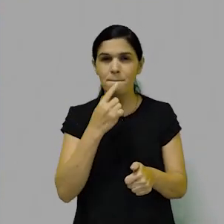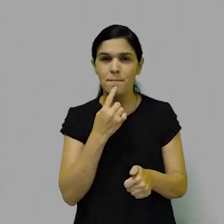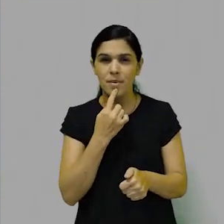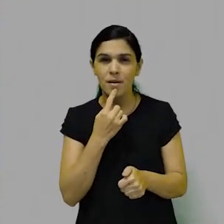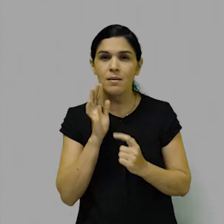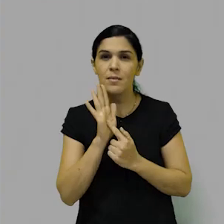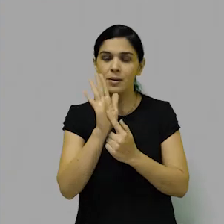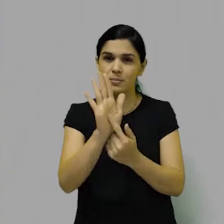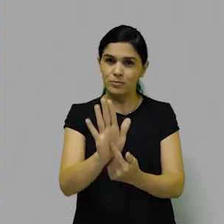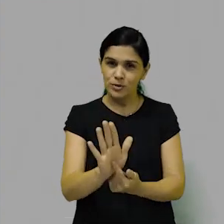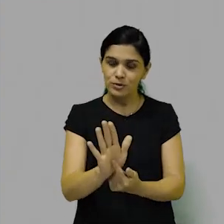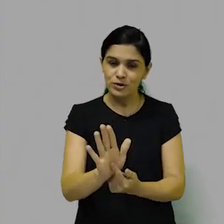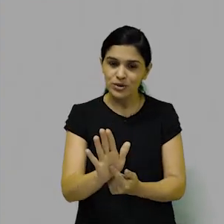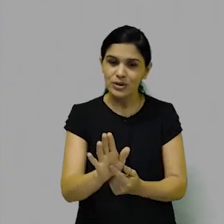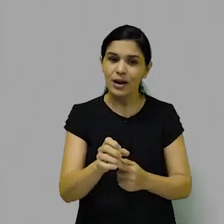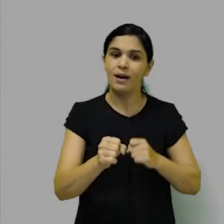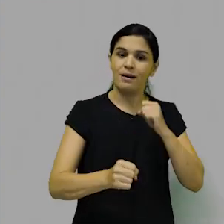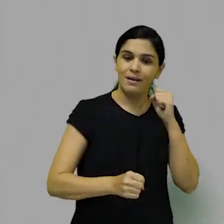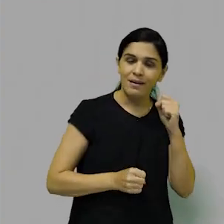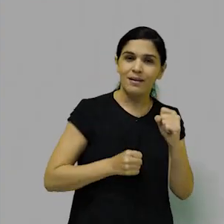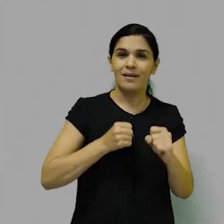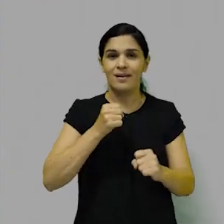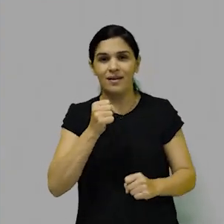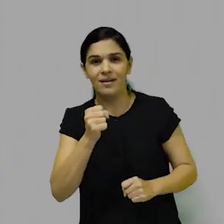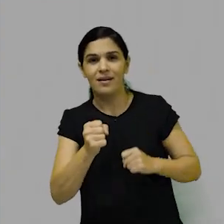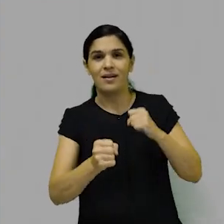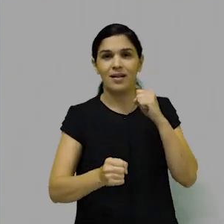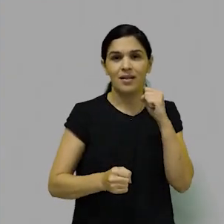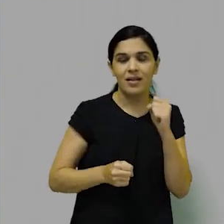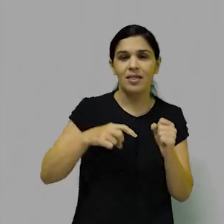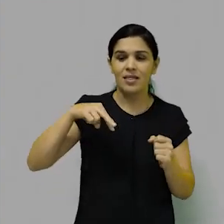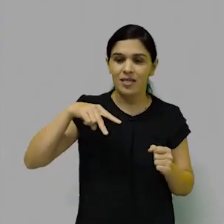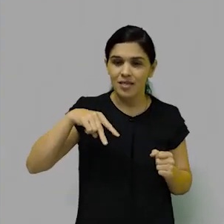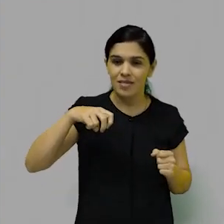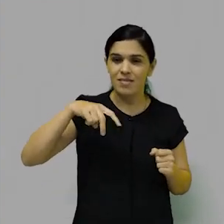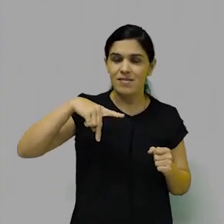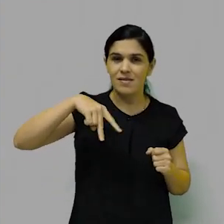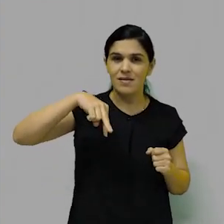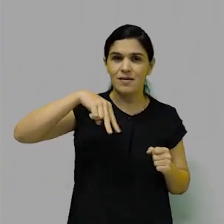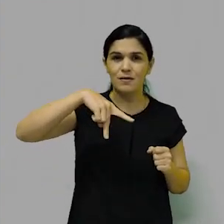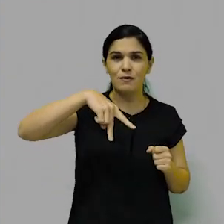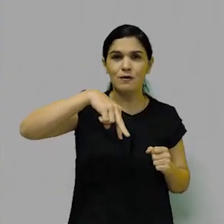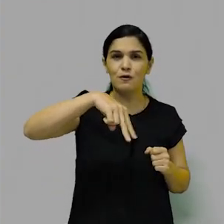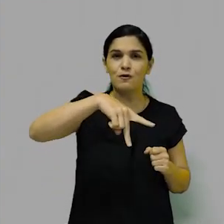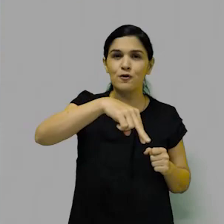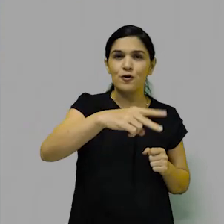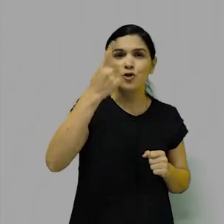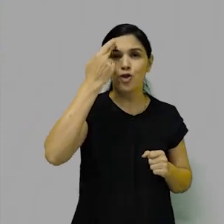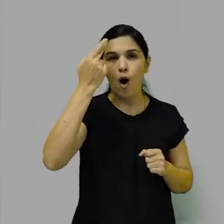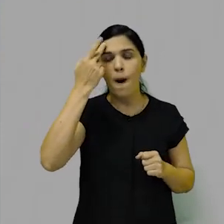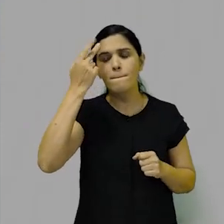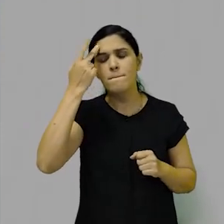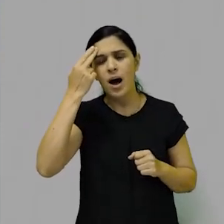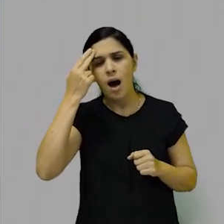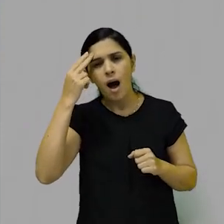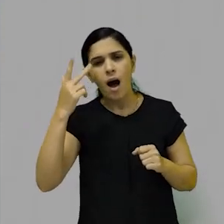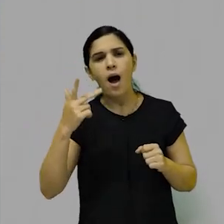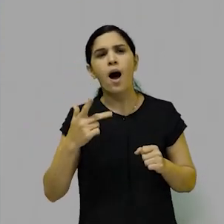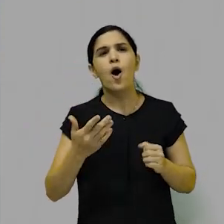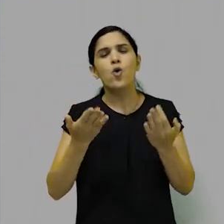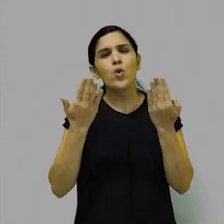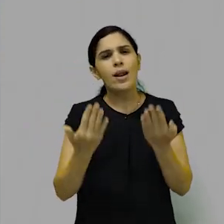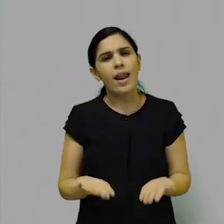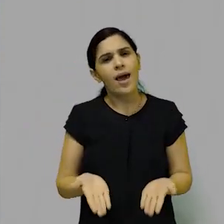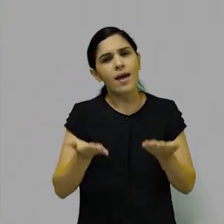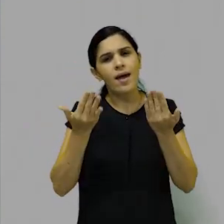esse indivíduo ele está ali caminhando, está realizando um trote, algo bem tranquilo, bem suave. São exercícios, são